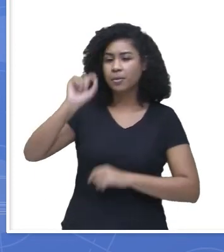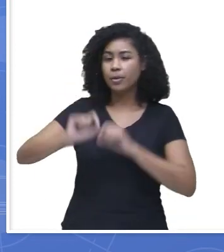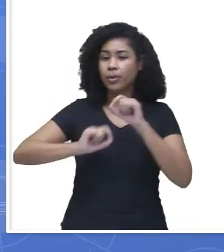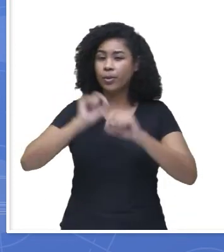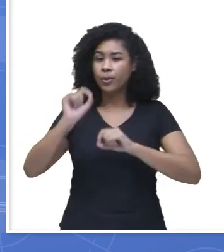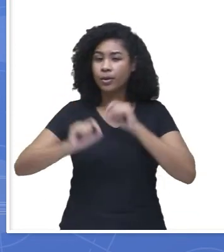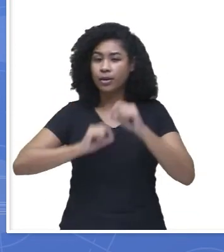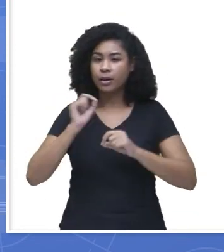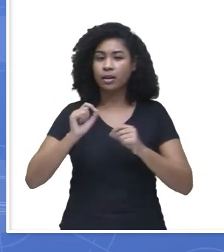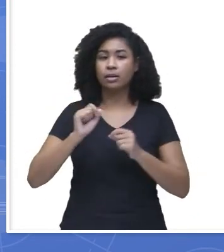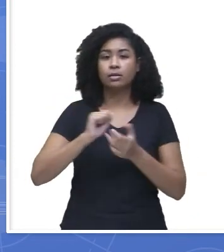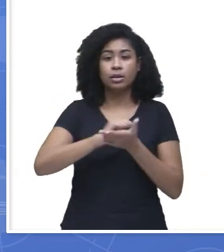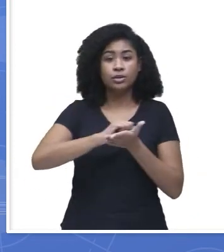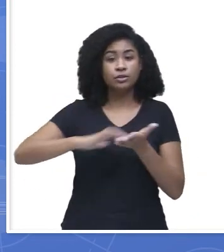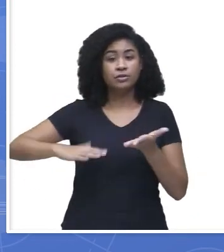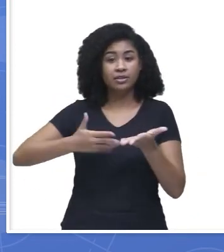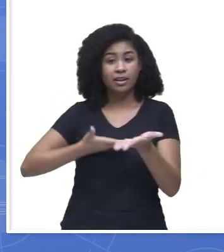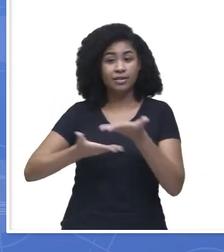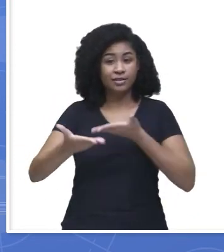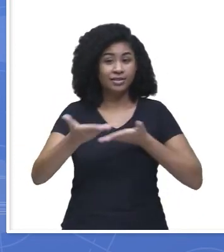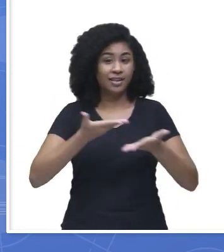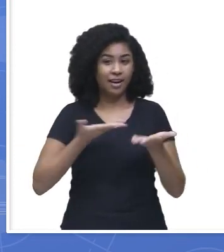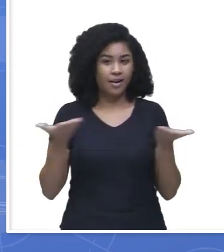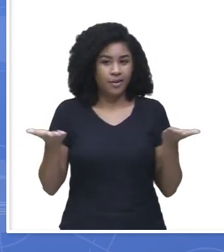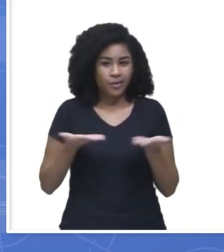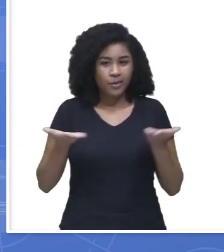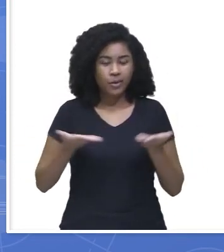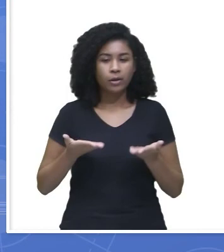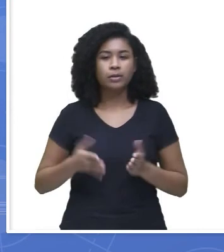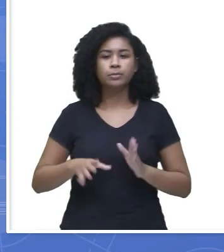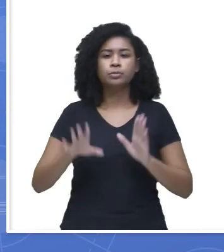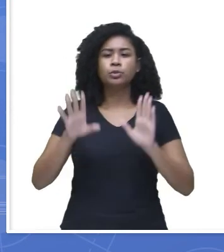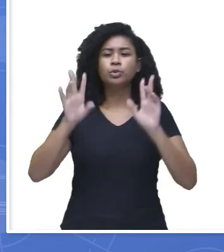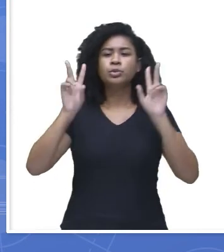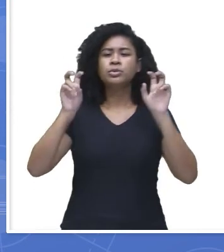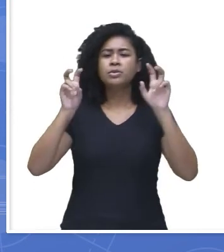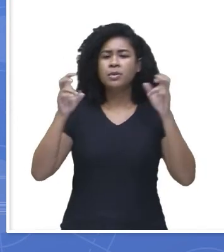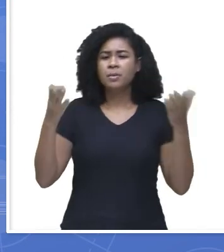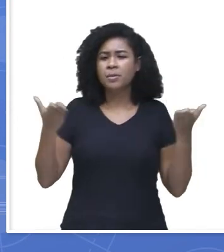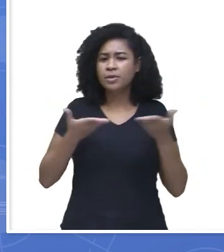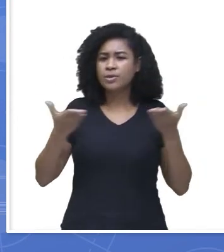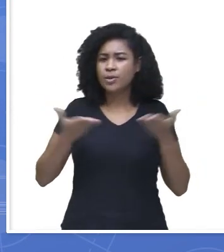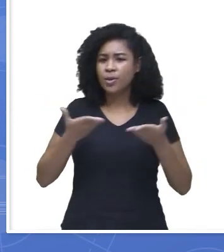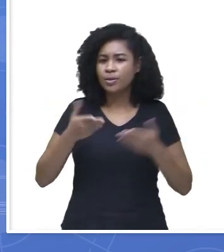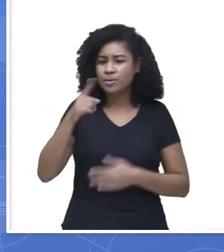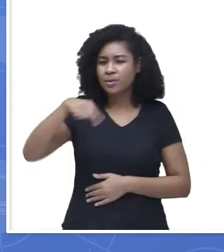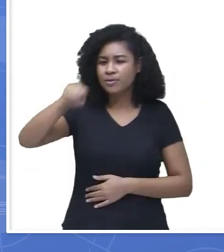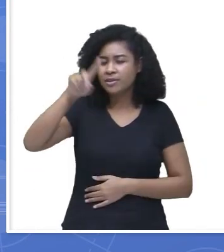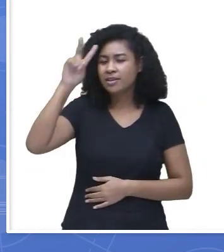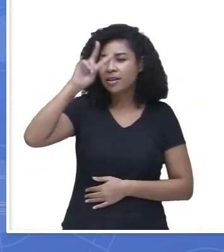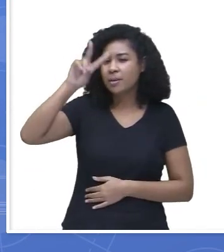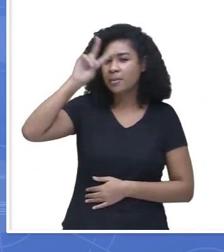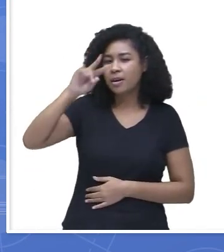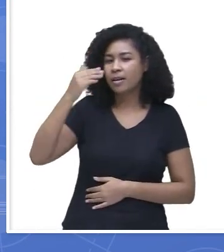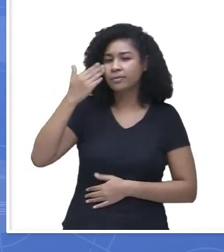as nossas atividades interativas e o nosso conteúdo de hoje para as atividades, aí para recordar vocês, vamos